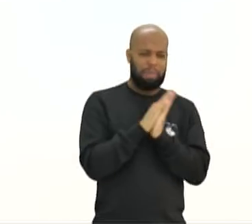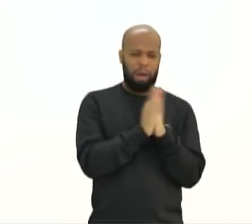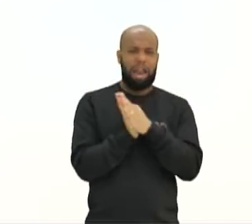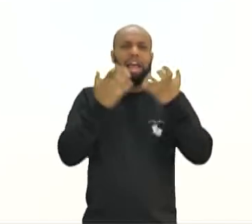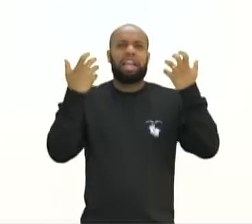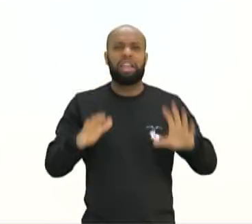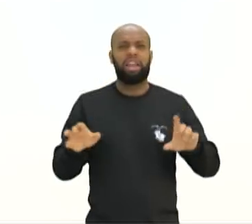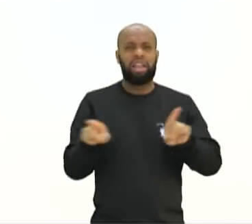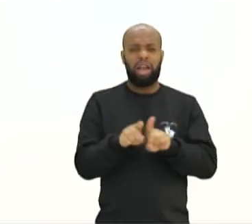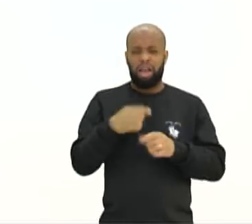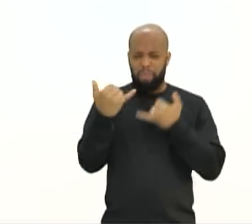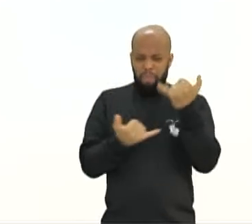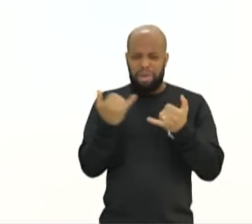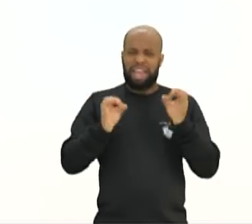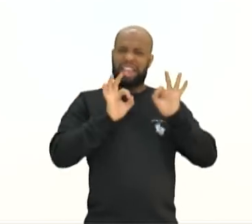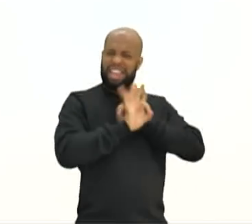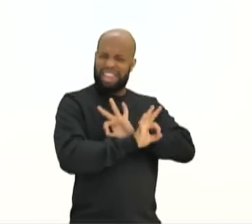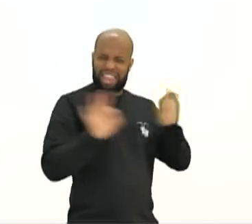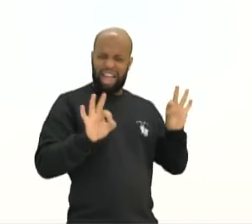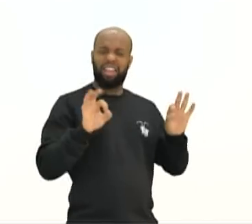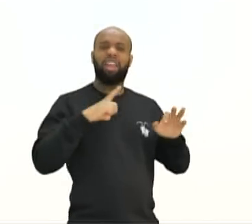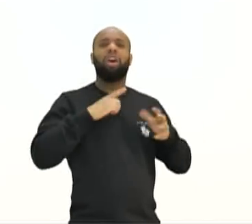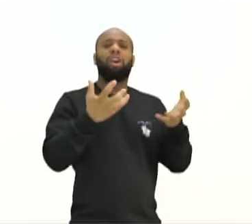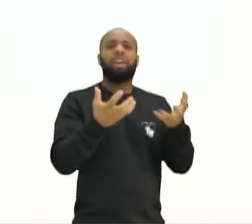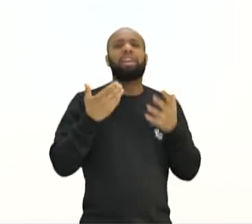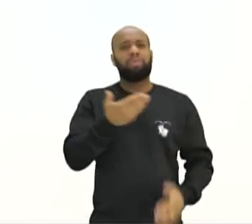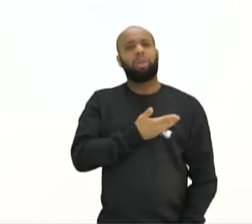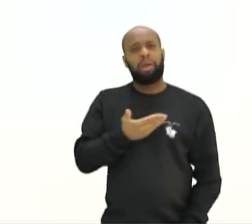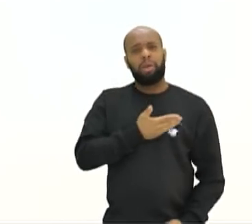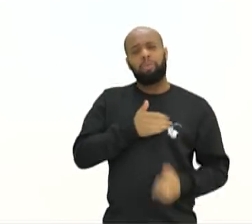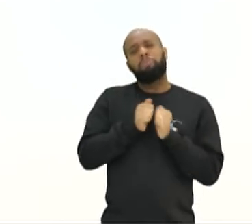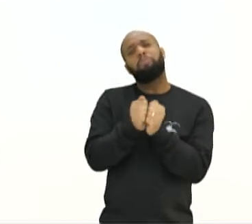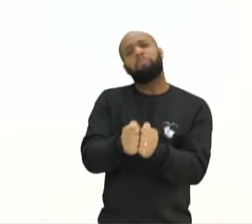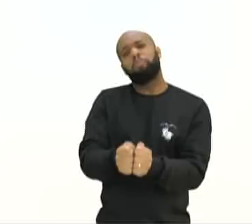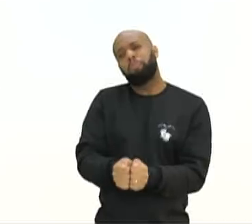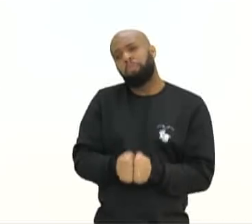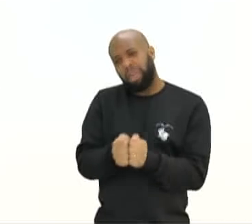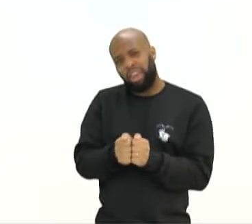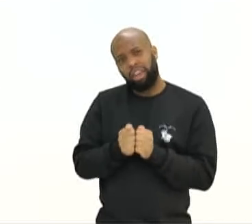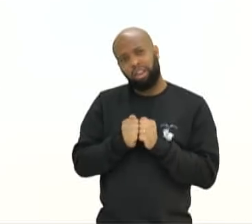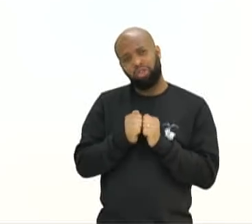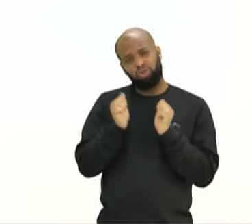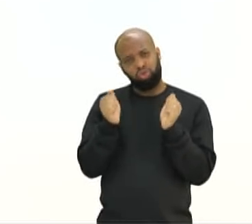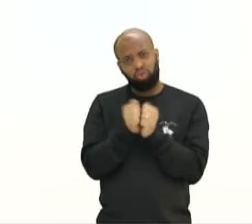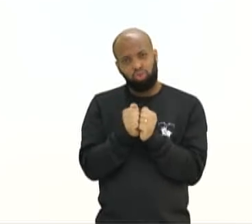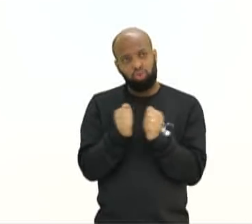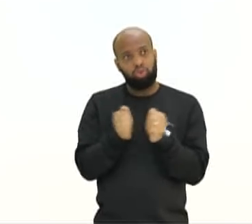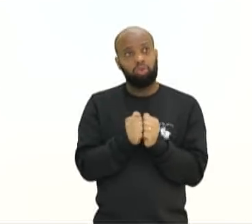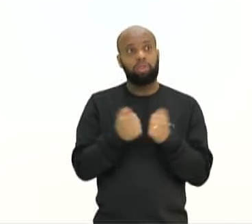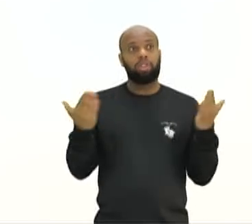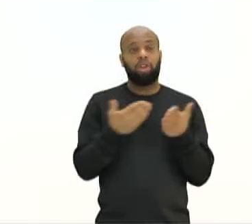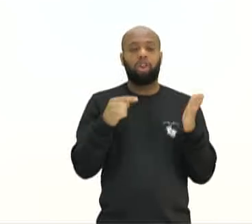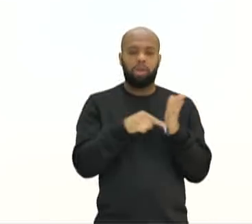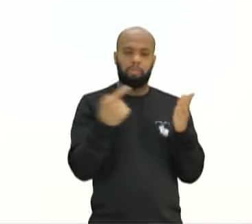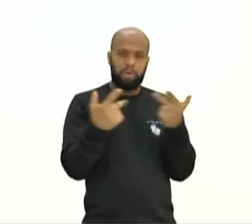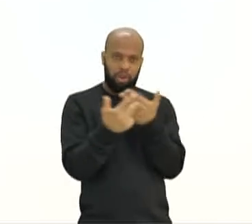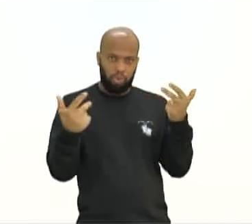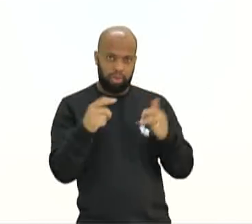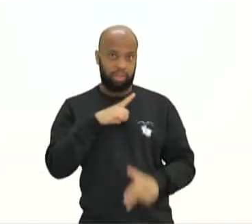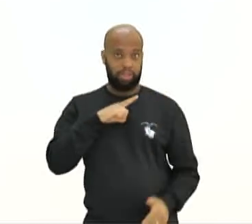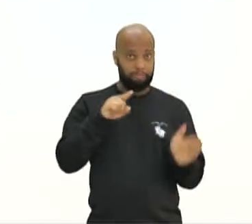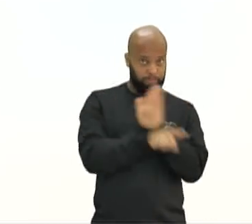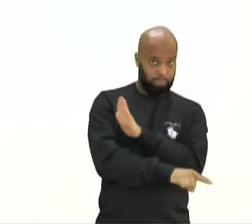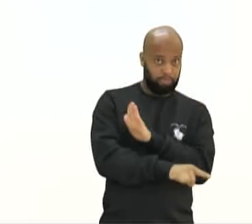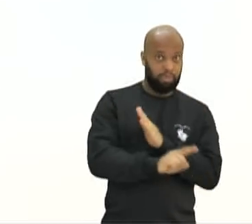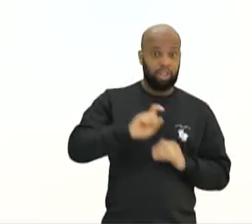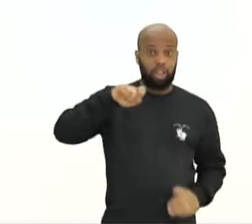não queria saber de brinquedos. Queria uma amiga para gostar. Nossa primeira coisa. De